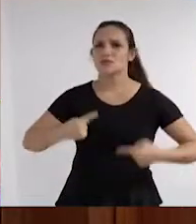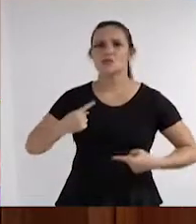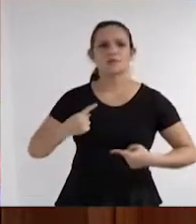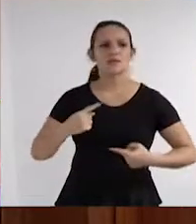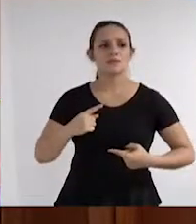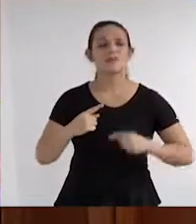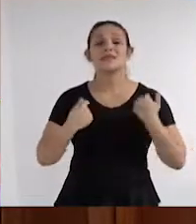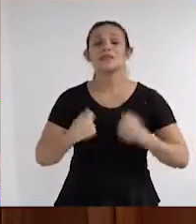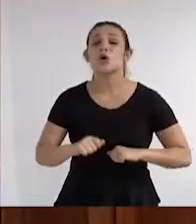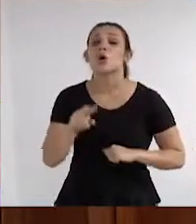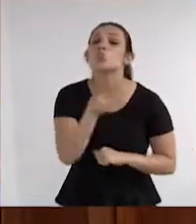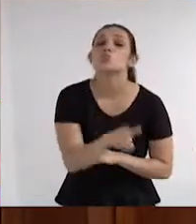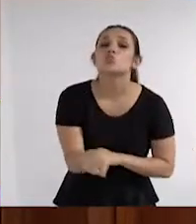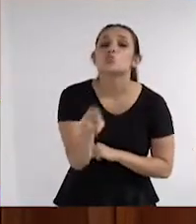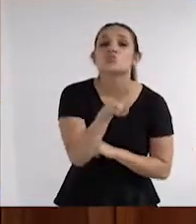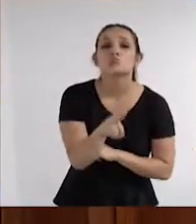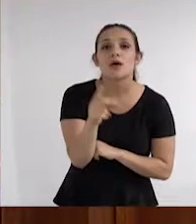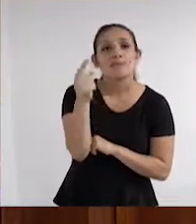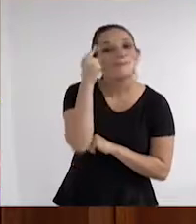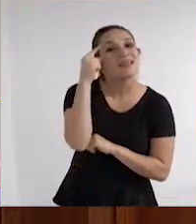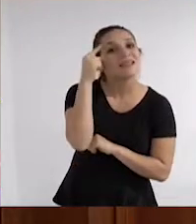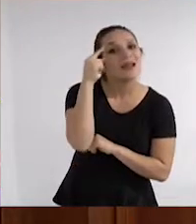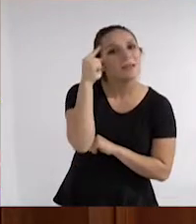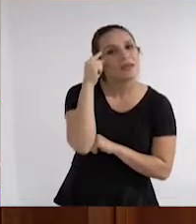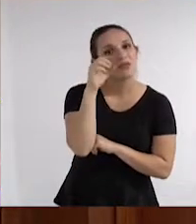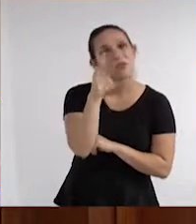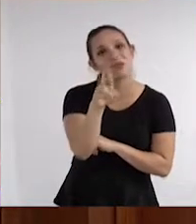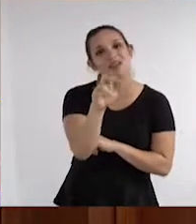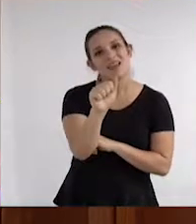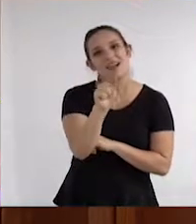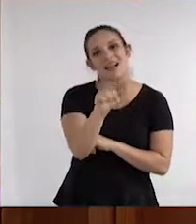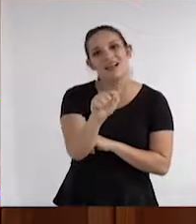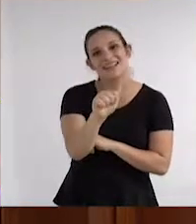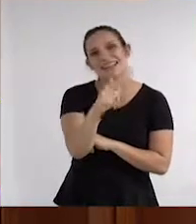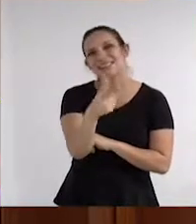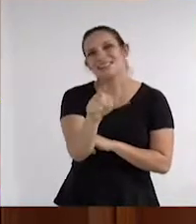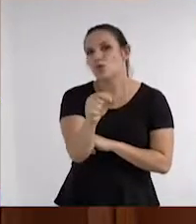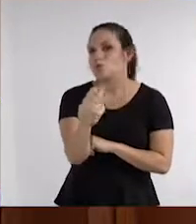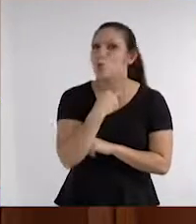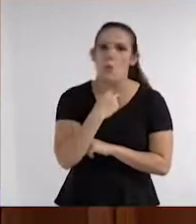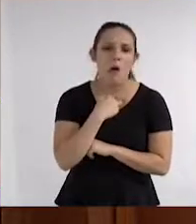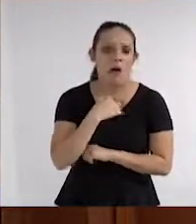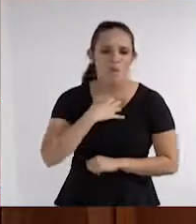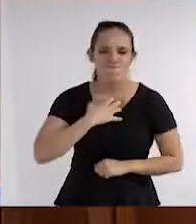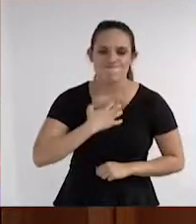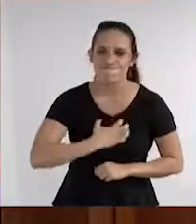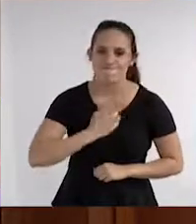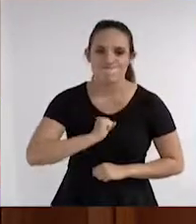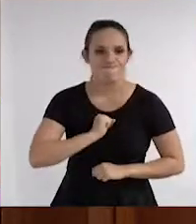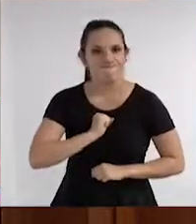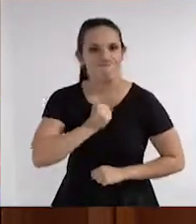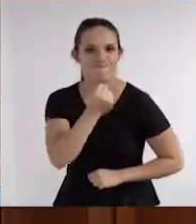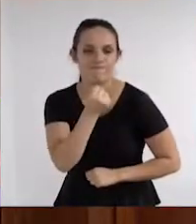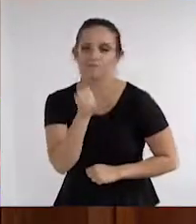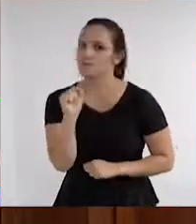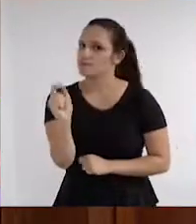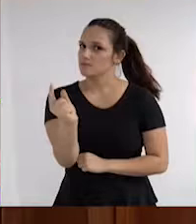ponto de vista da razão, para tirar o ódio, sabe? Para tirar essa coisa que vem se